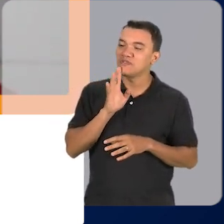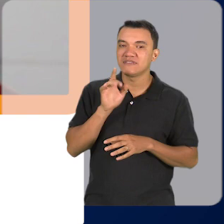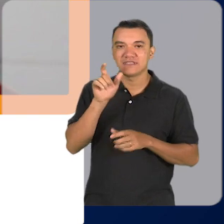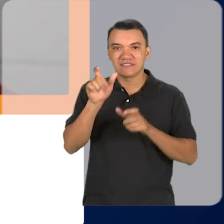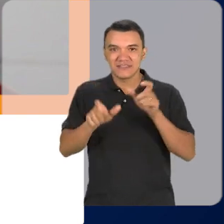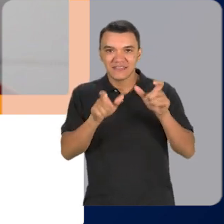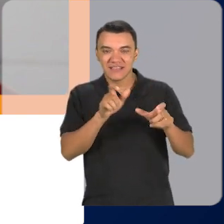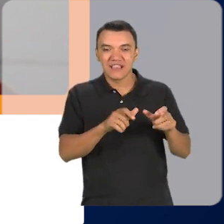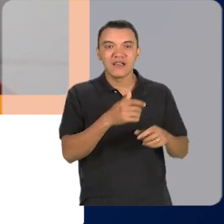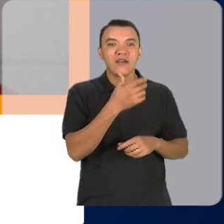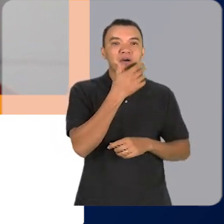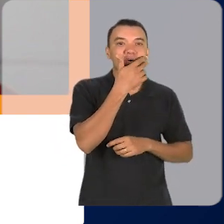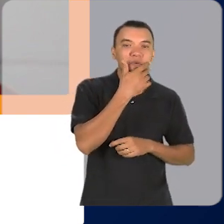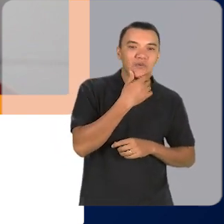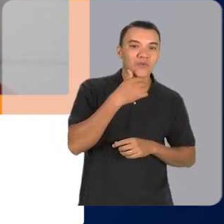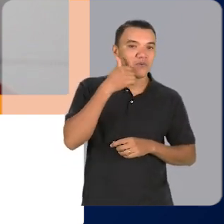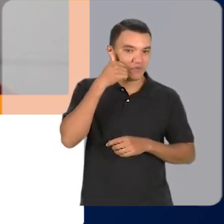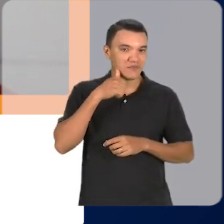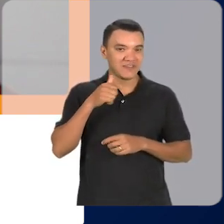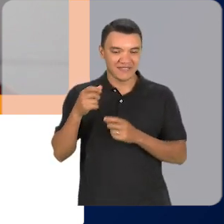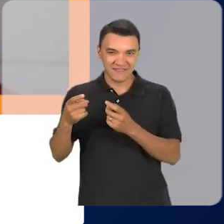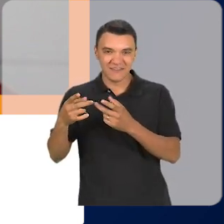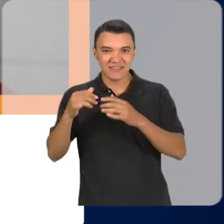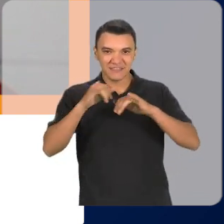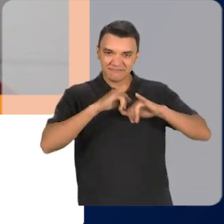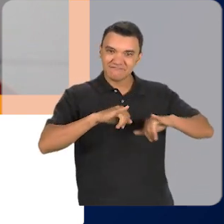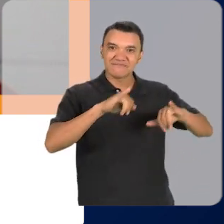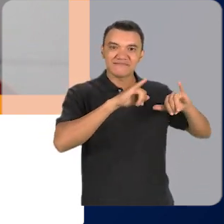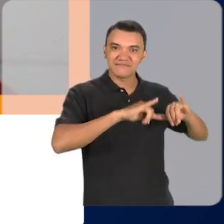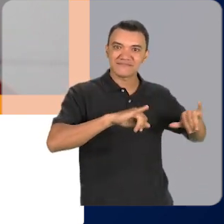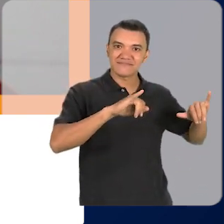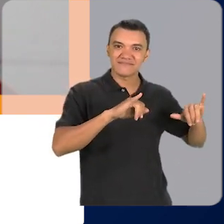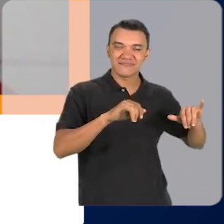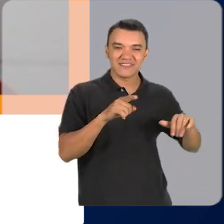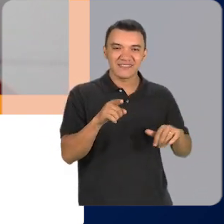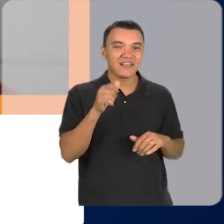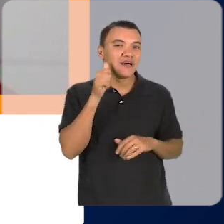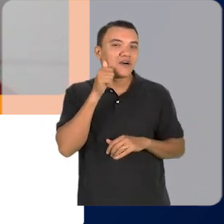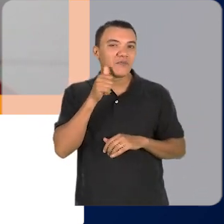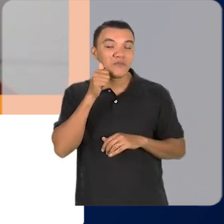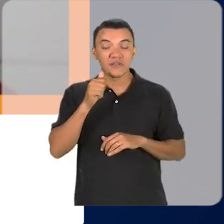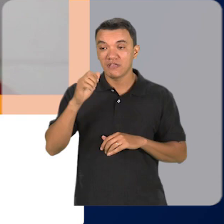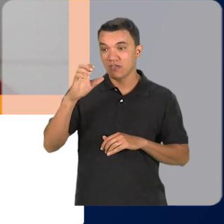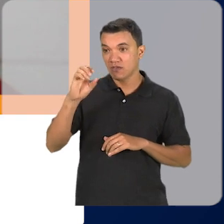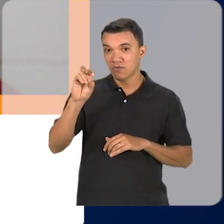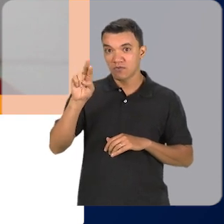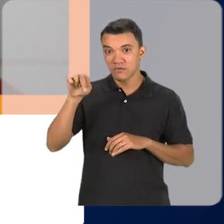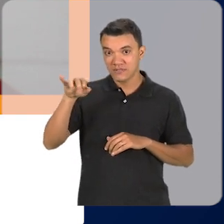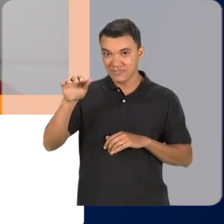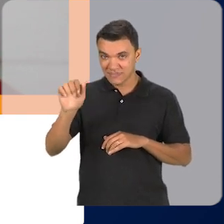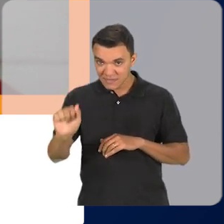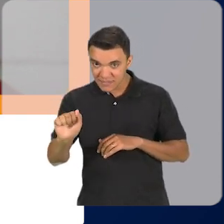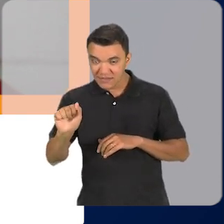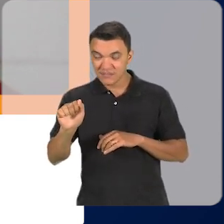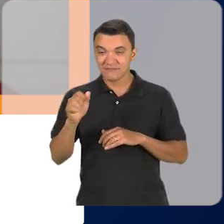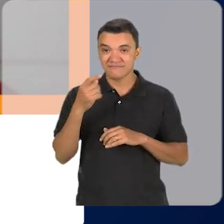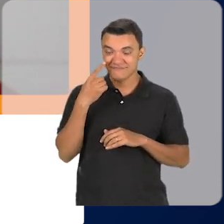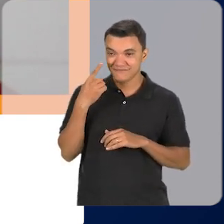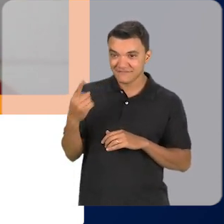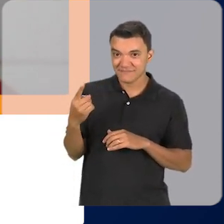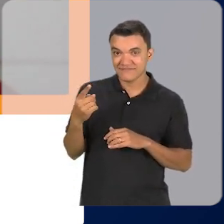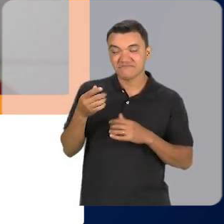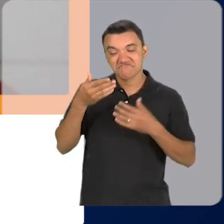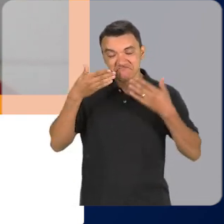caso a dona Corina especificamente, que é a única pregoeira na função, para que as futuras